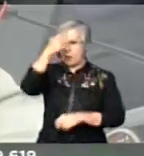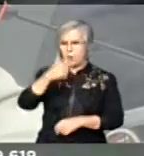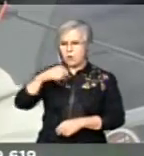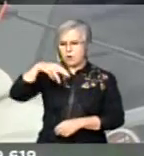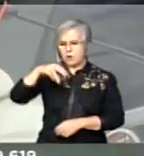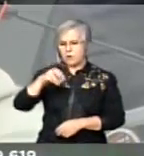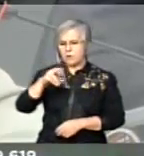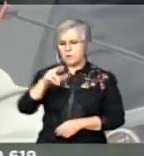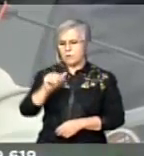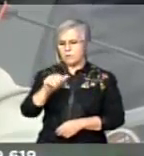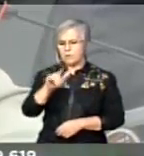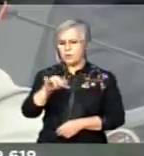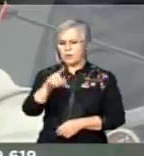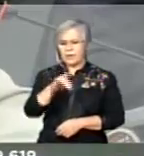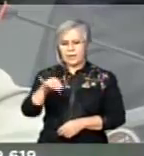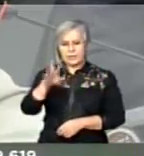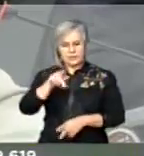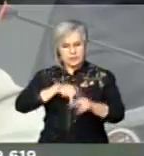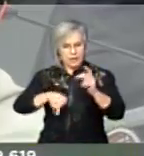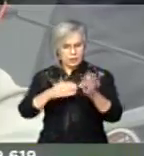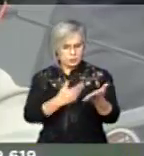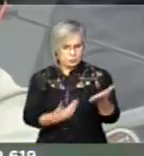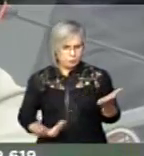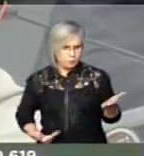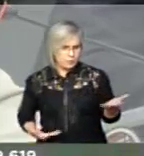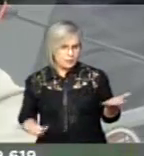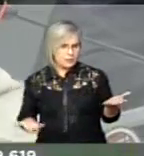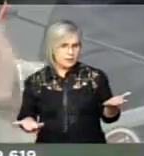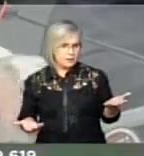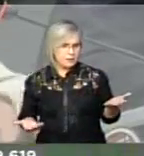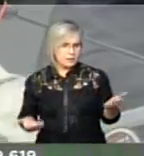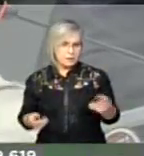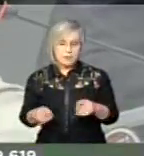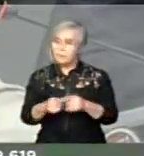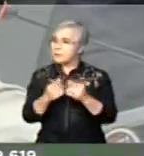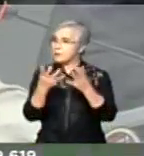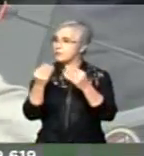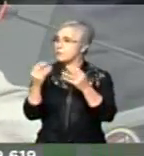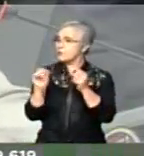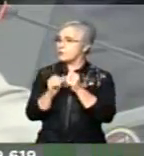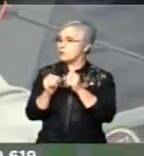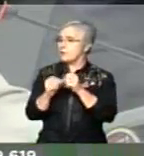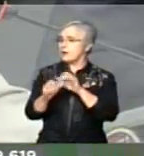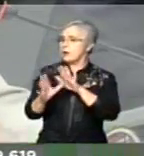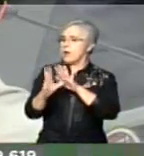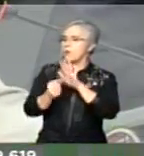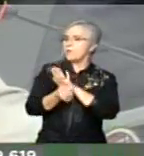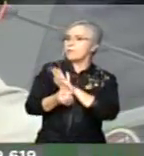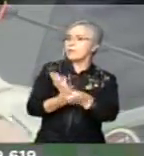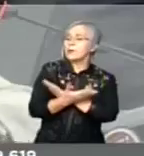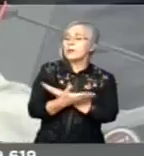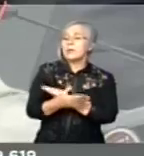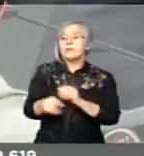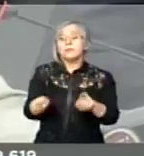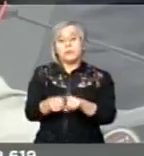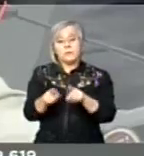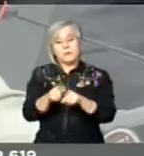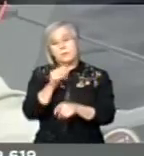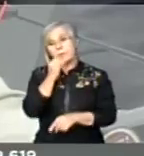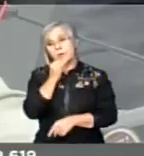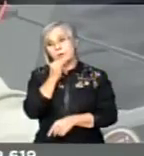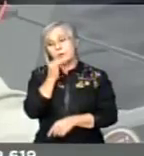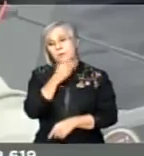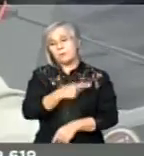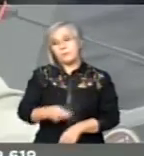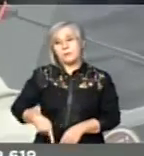para quem naturaliza as práticas nefastas, inclusive autoritárias, de Eduardo Cunha, o presidente réu dessa